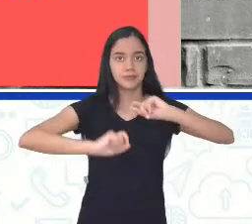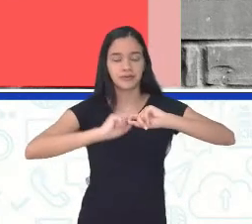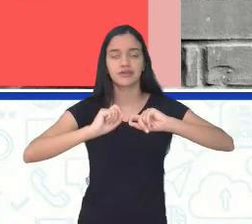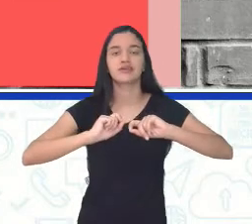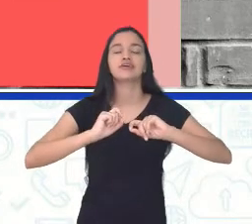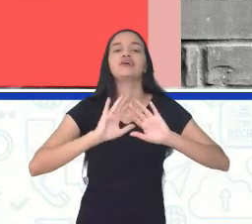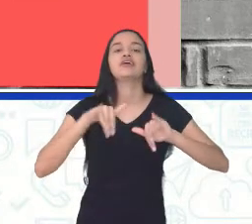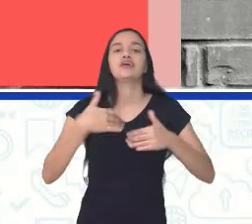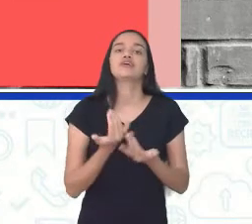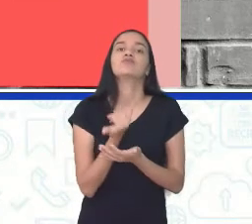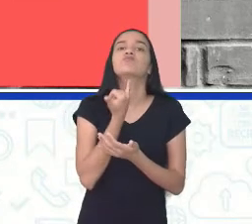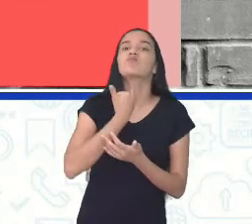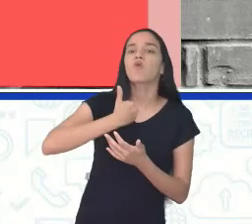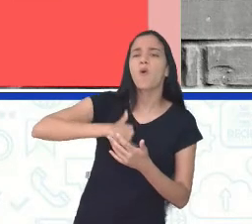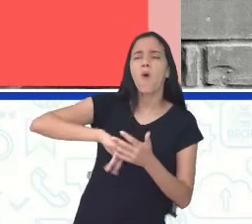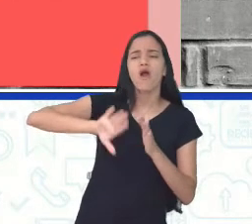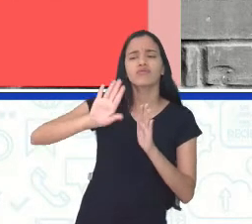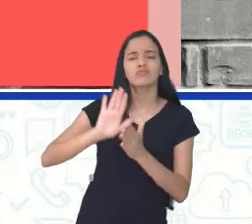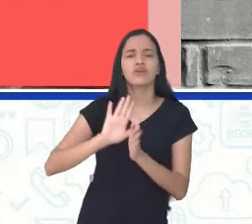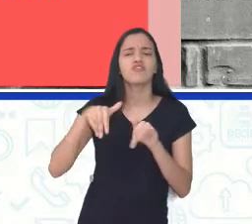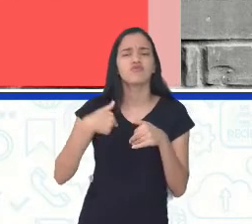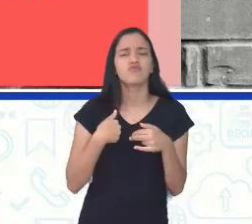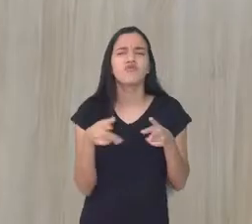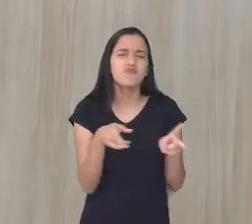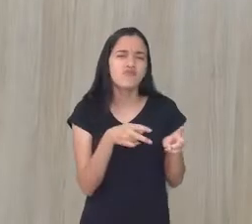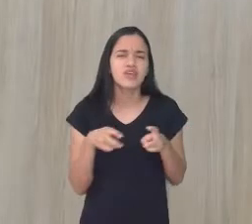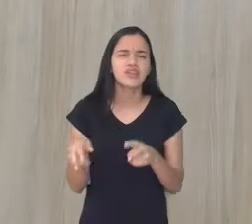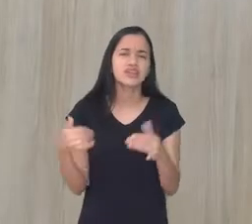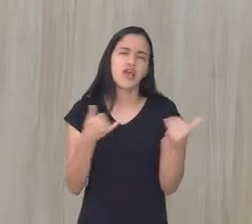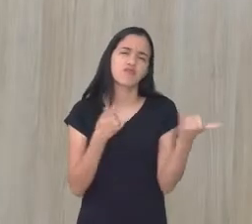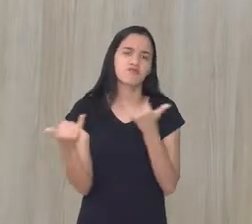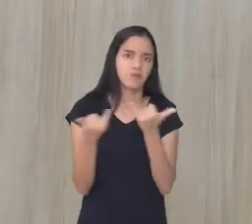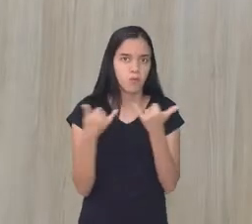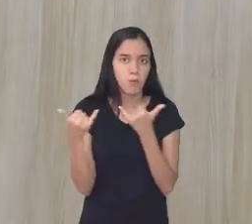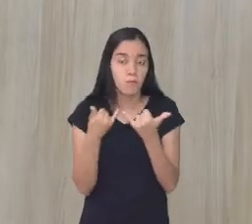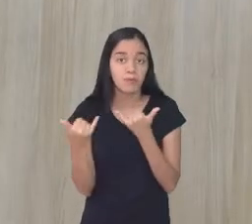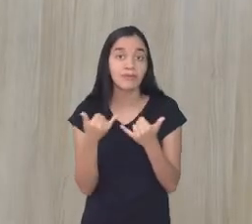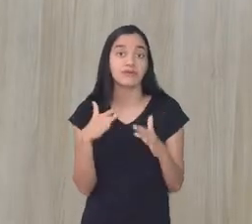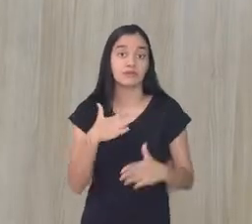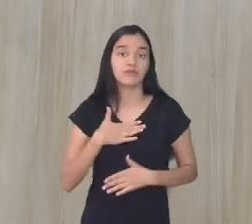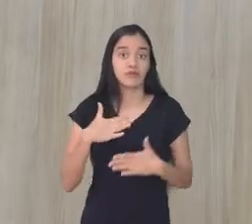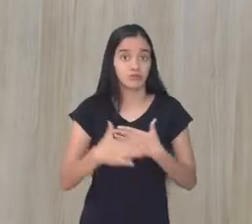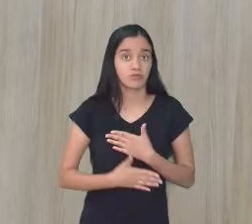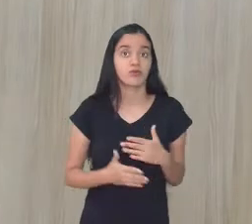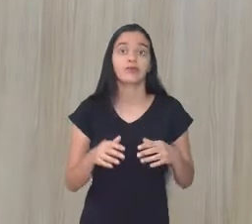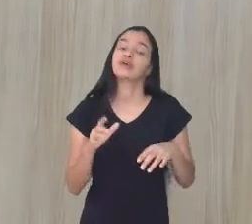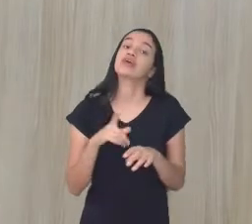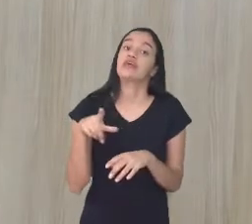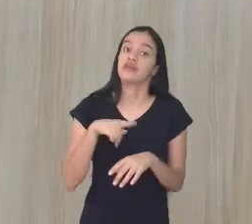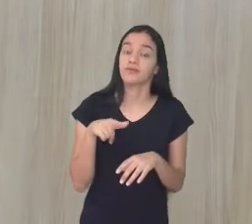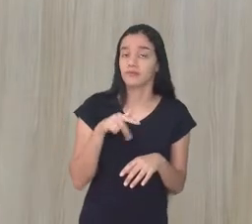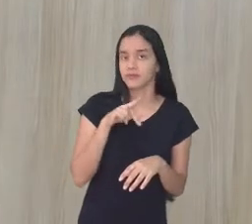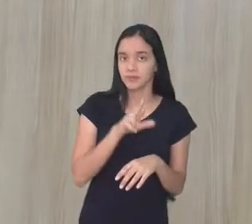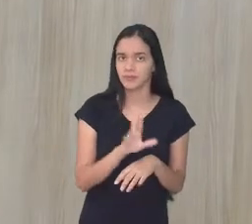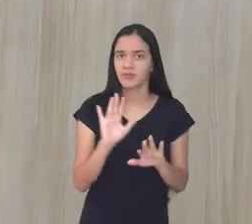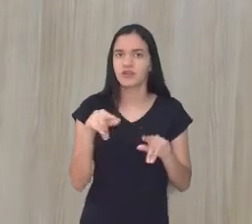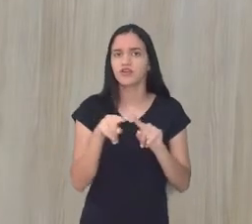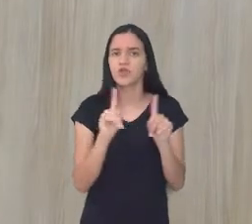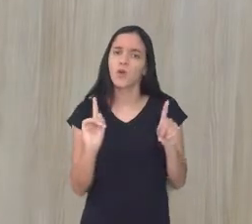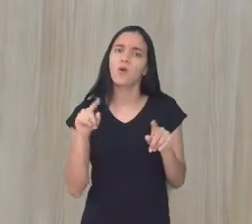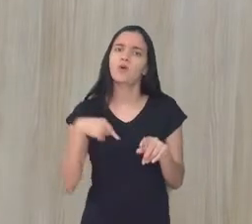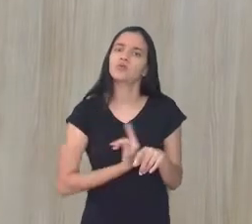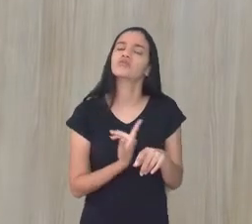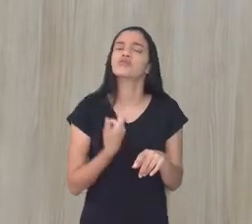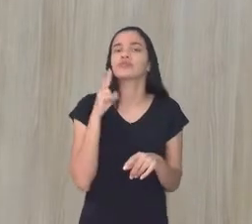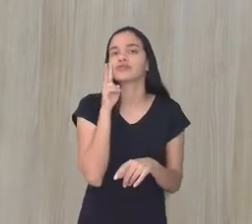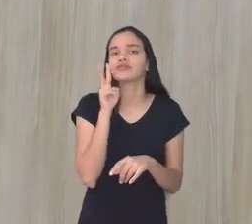nervoso codifique, interprete, traga essa informação, não é? E que possa dar resposta. Nós vamos ver